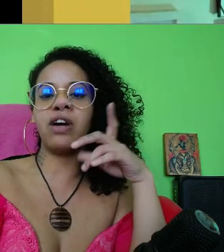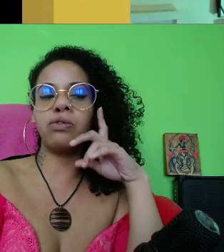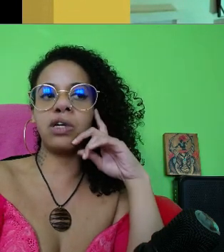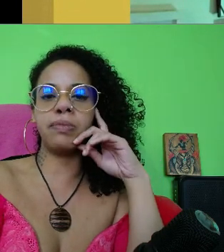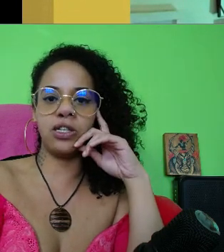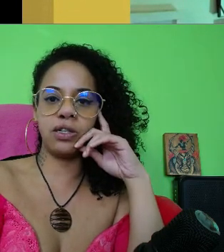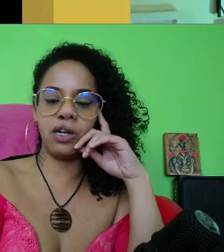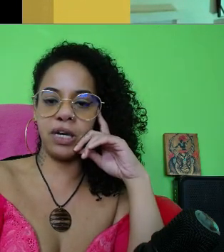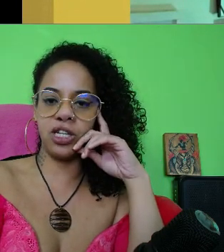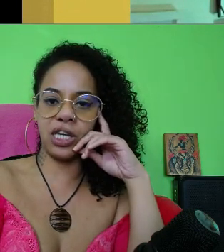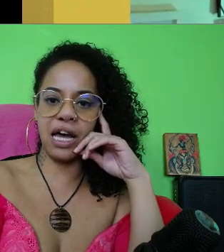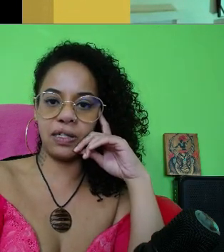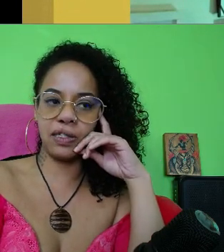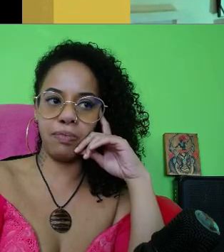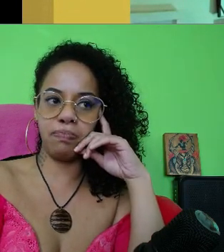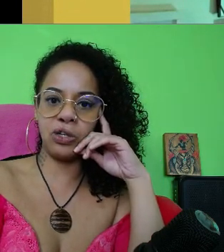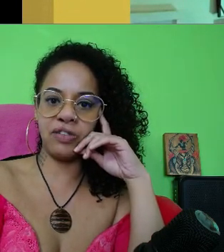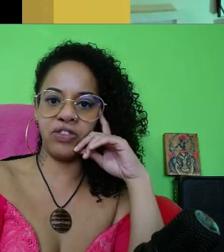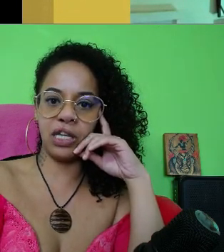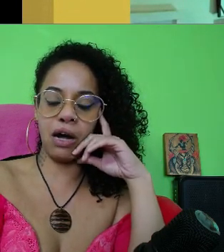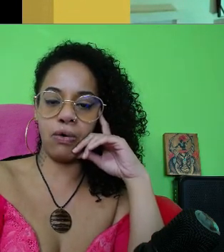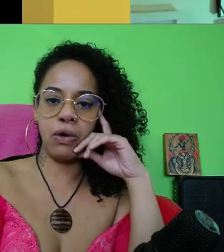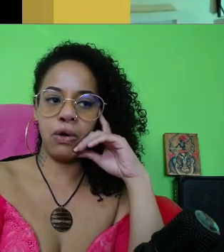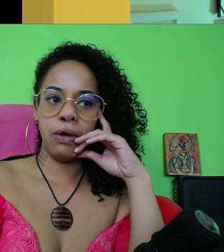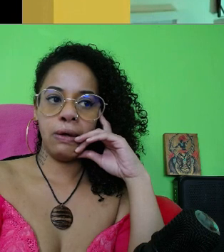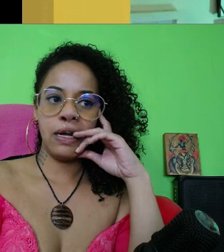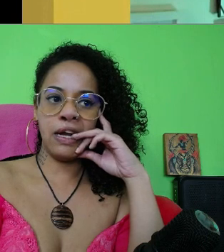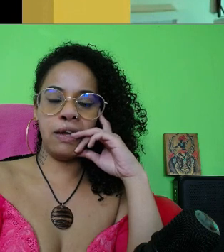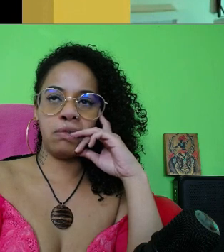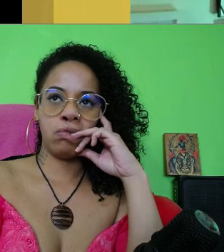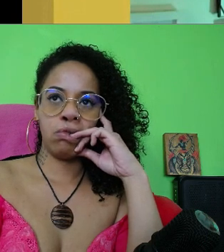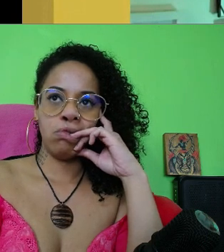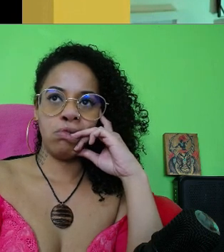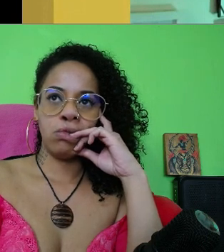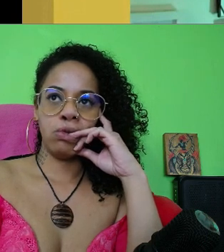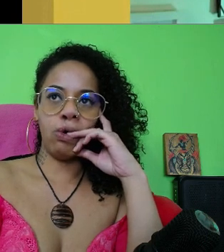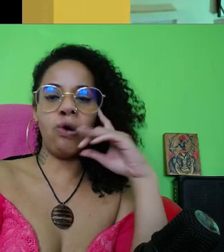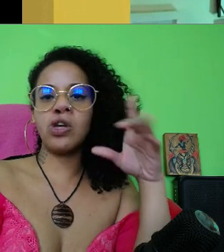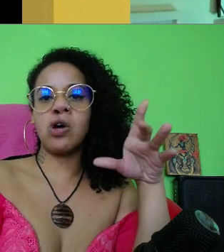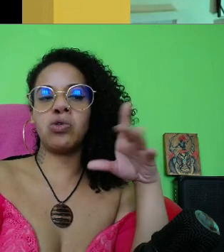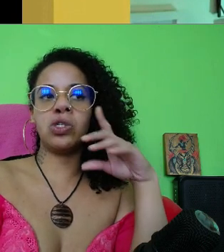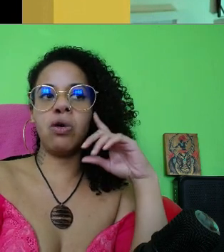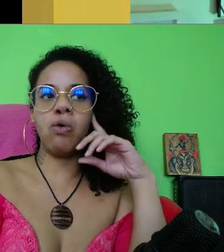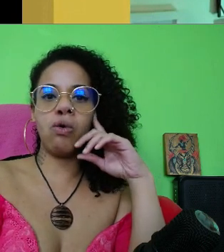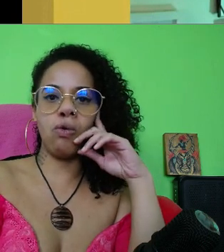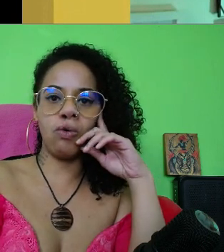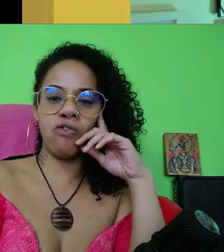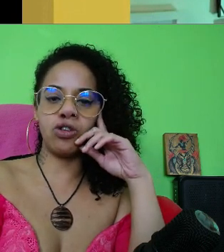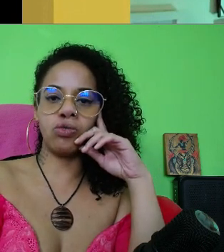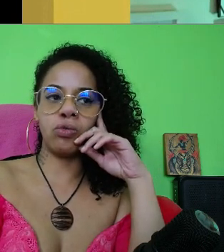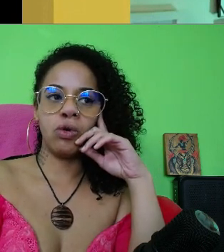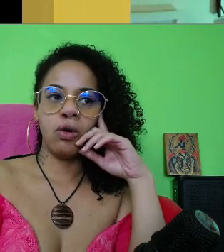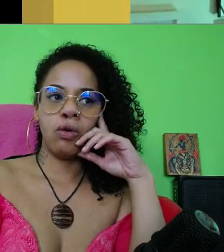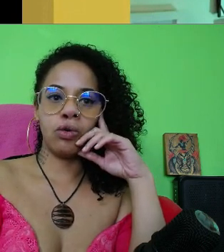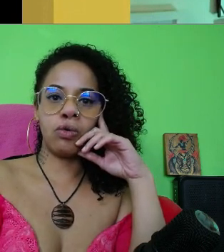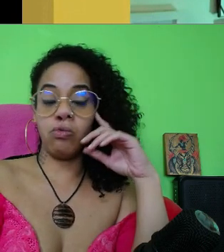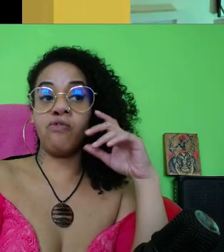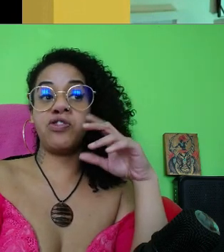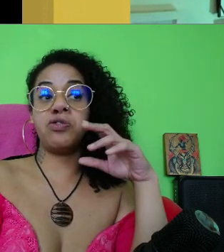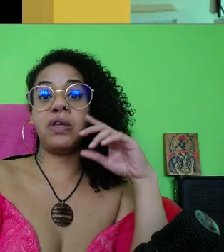exemplo com Genivaldo câmara câmara de gás da Polícia Federal né ou que aconteceu com o governo